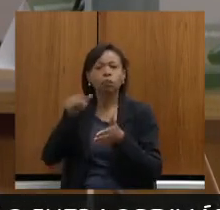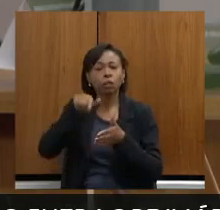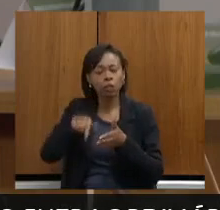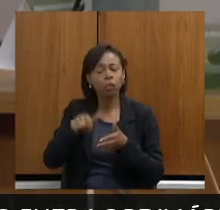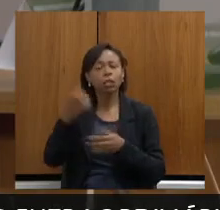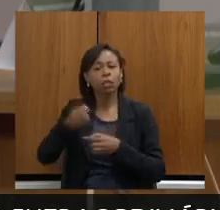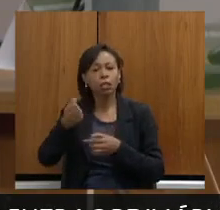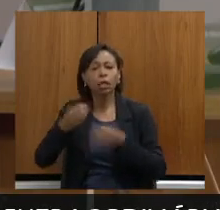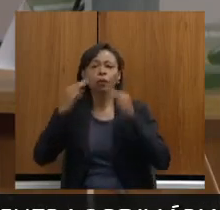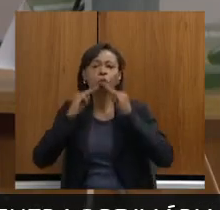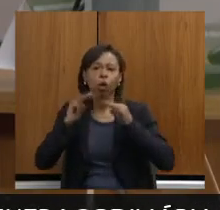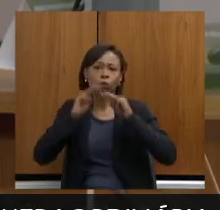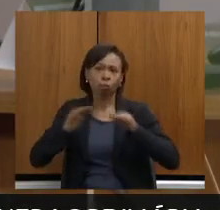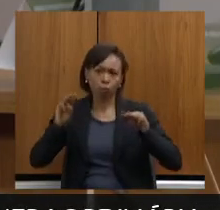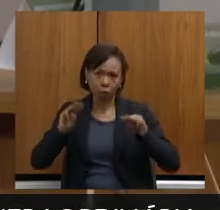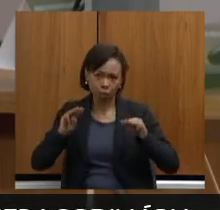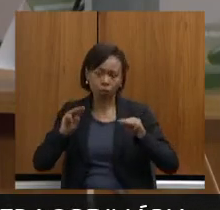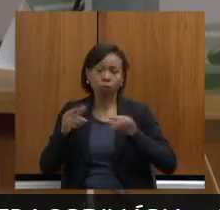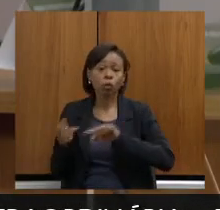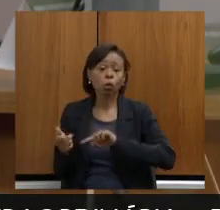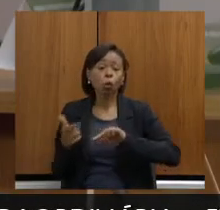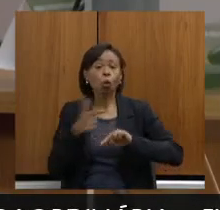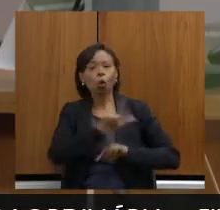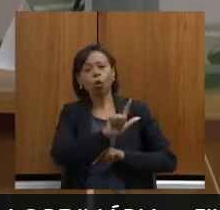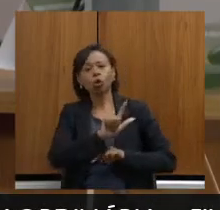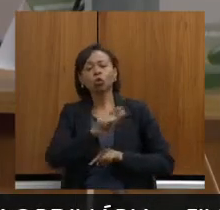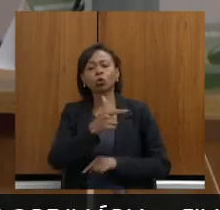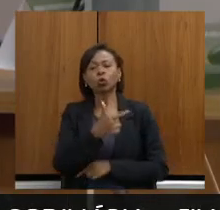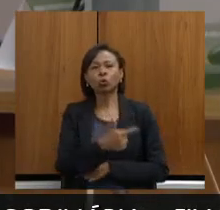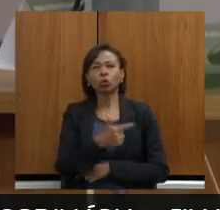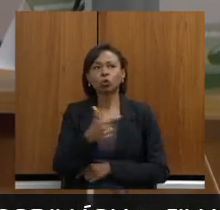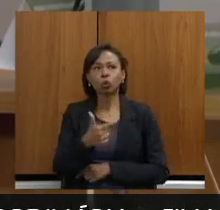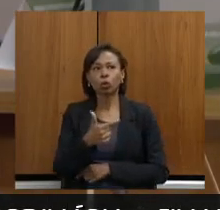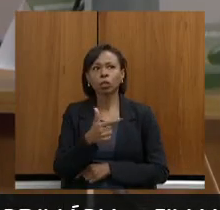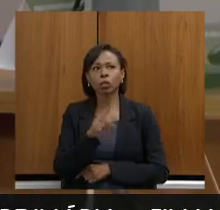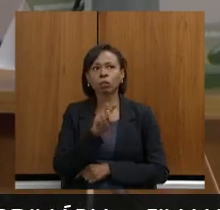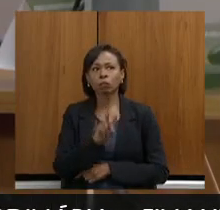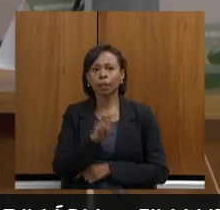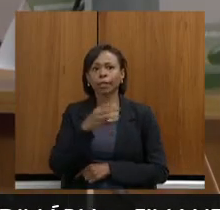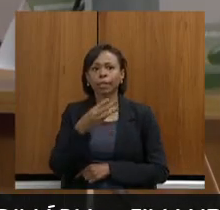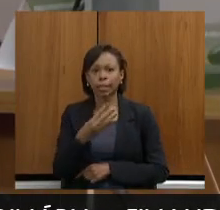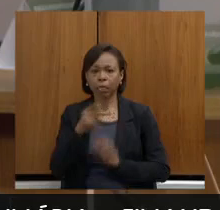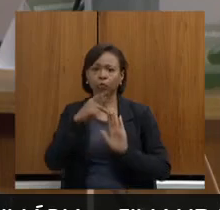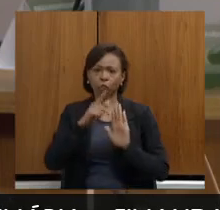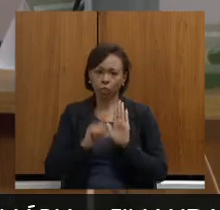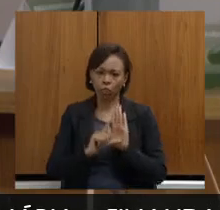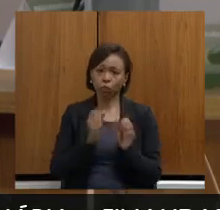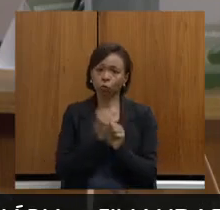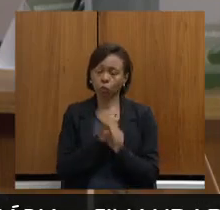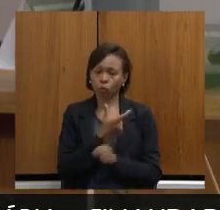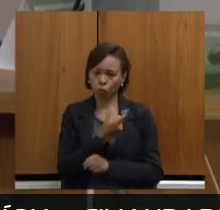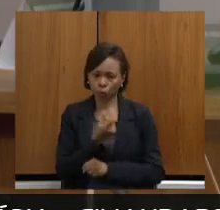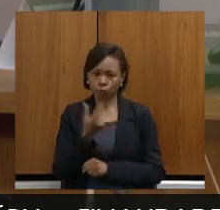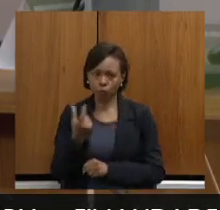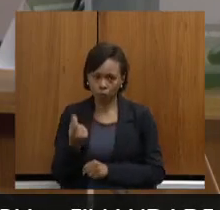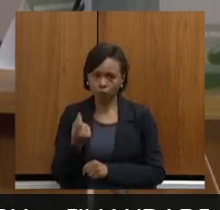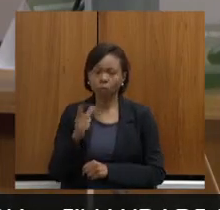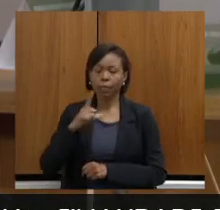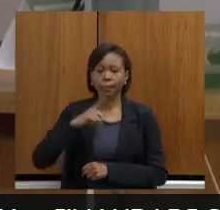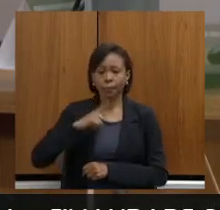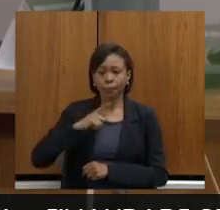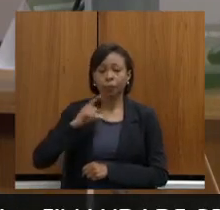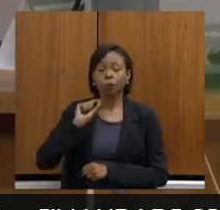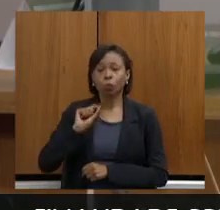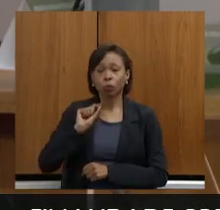relação aos aspectos de marketing uma projeto secretário 2253 de 2020 nós temos